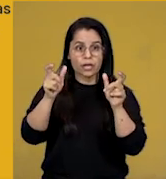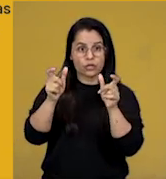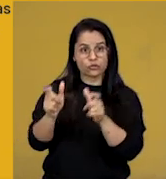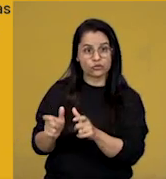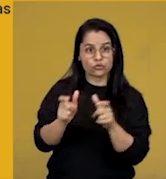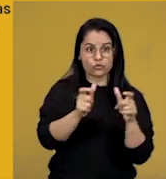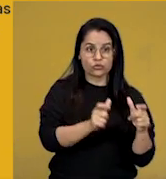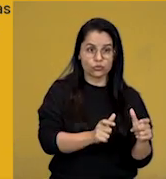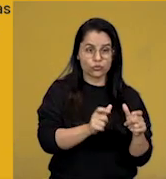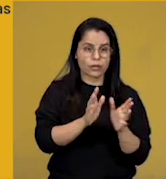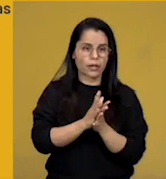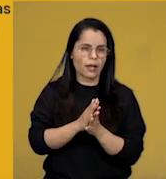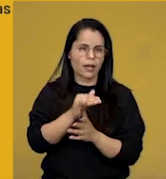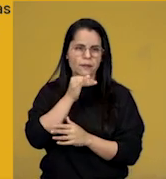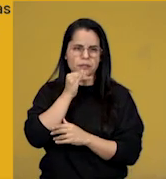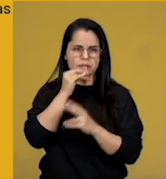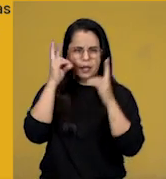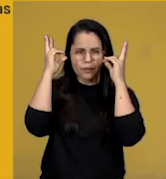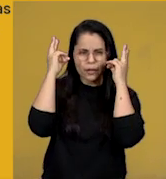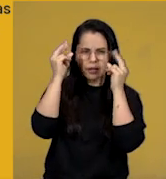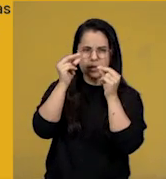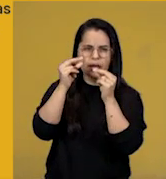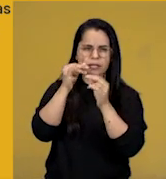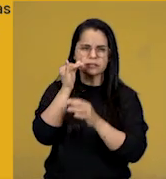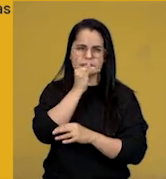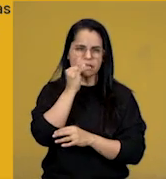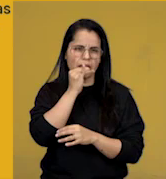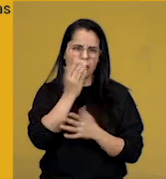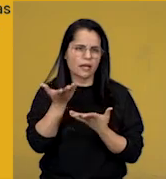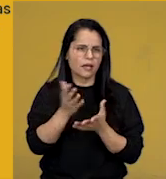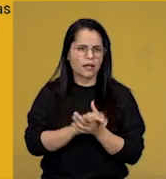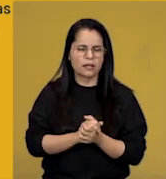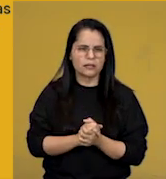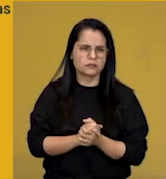distintos. Veio um da Grécia, veio outro